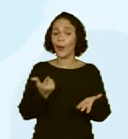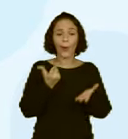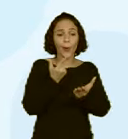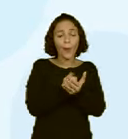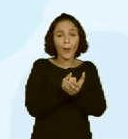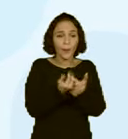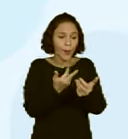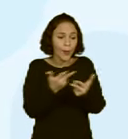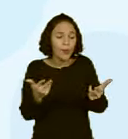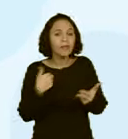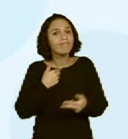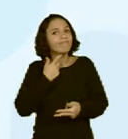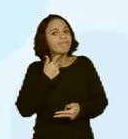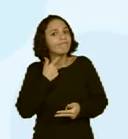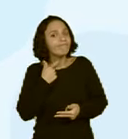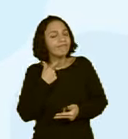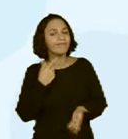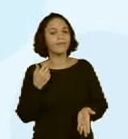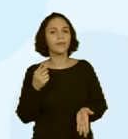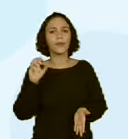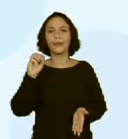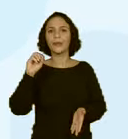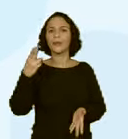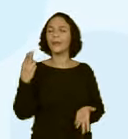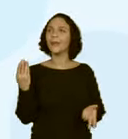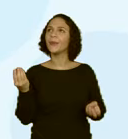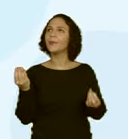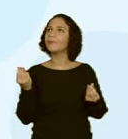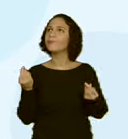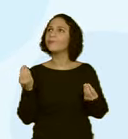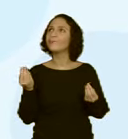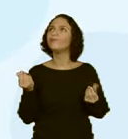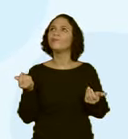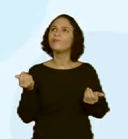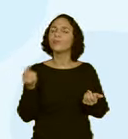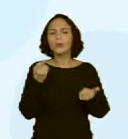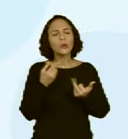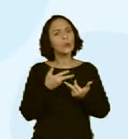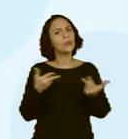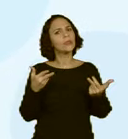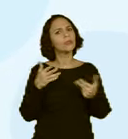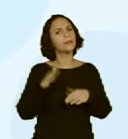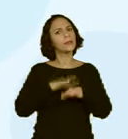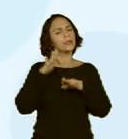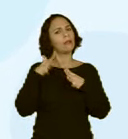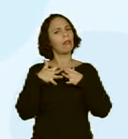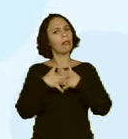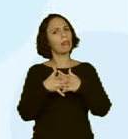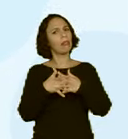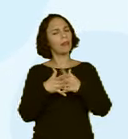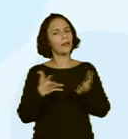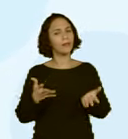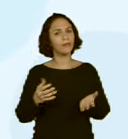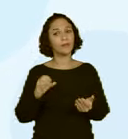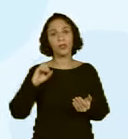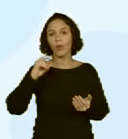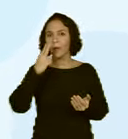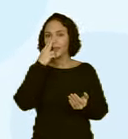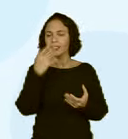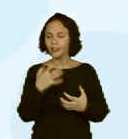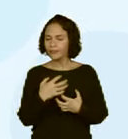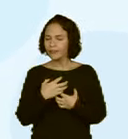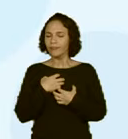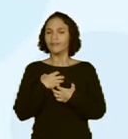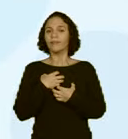alguma coisa que você deseja, ou se é algo um pouco mais complexo ou um pouco mais